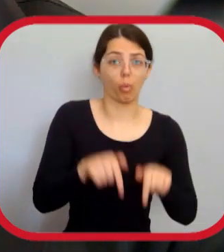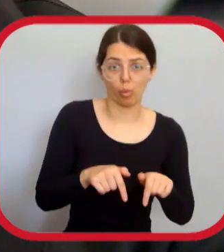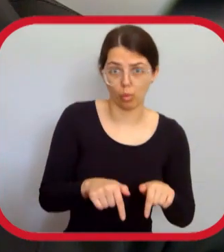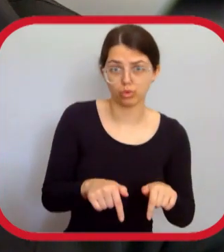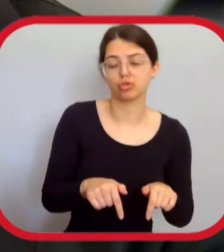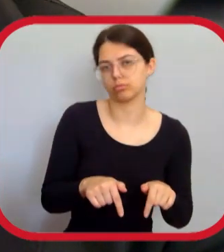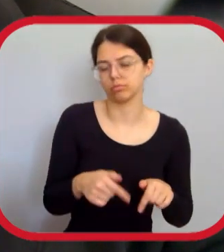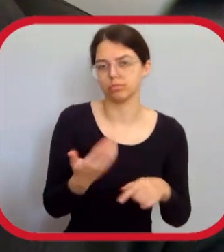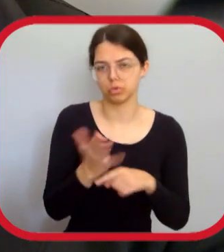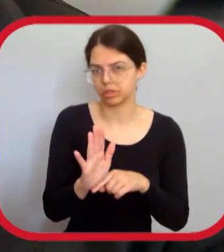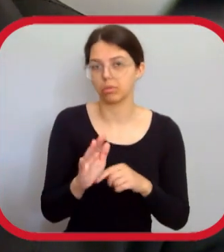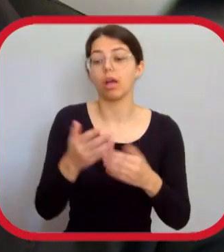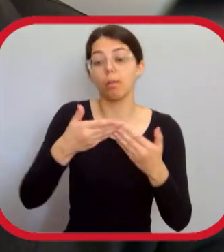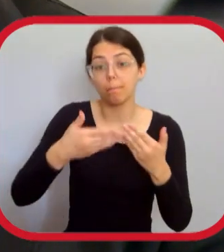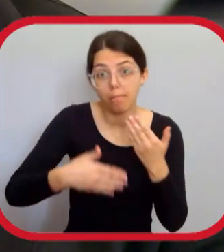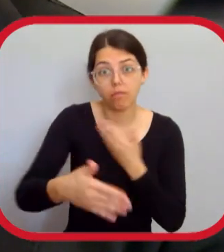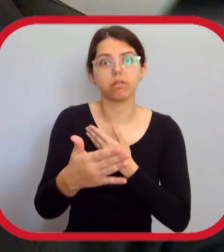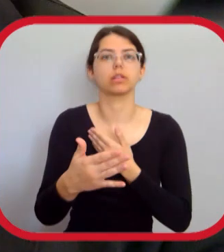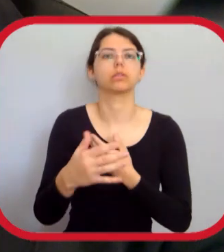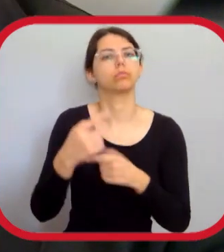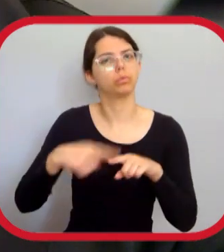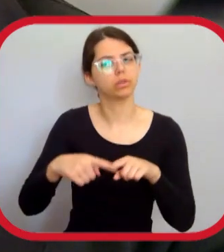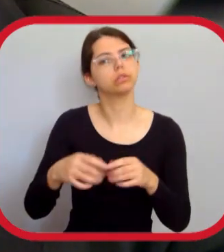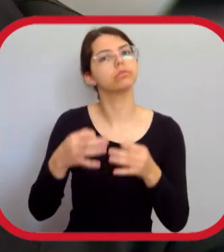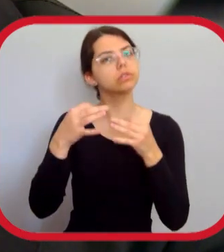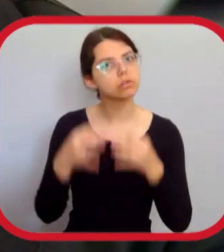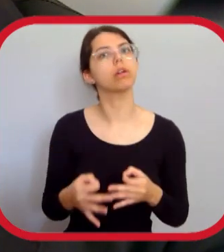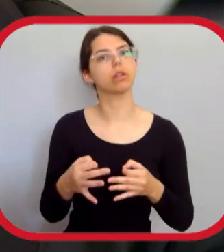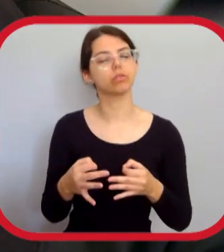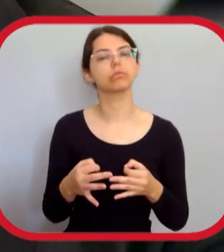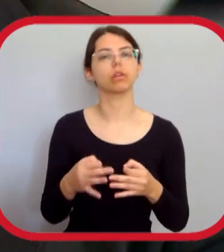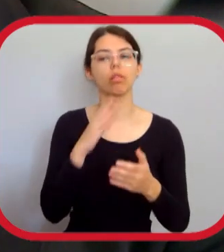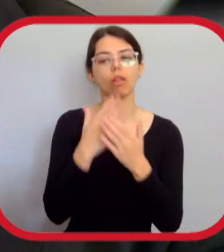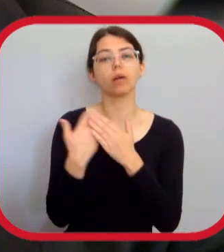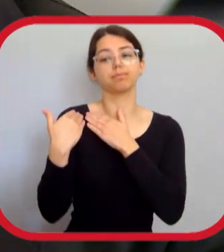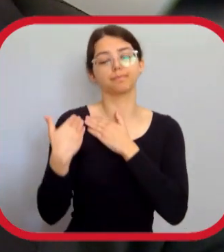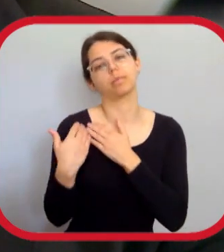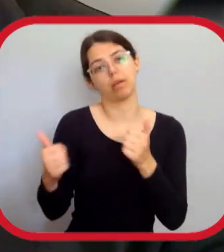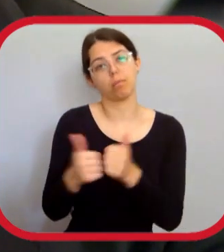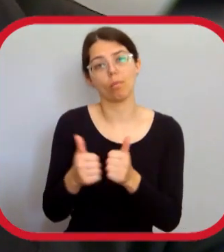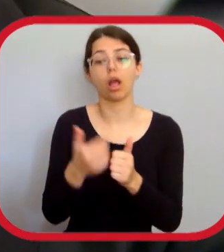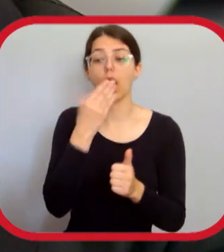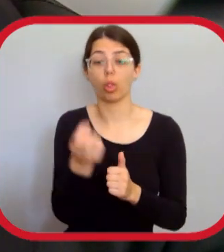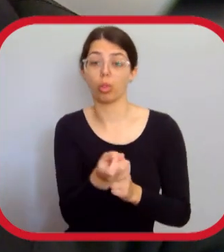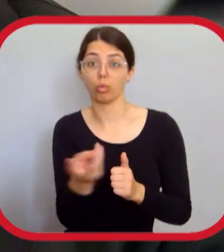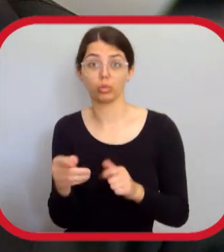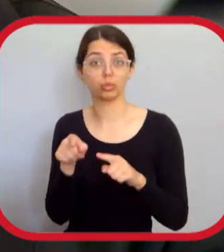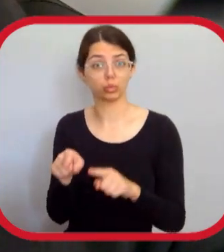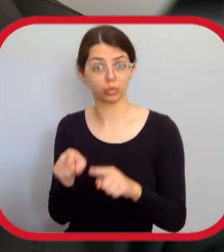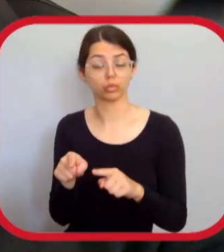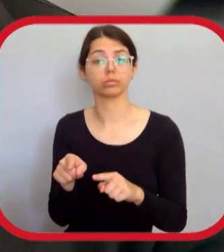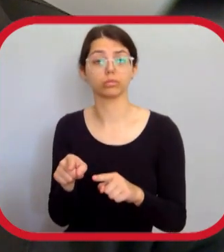semelhantes às que são hoje. A partir daí, seriam propinas muito sérias que responsabilizam ou corresponsabilizam os